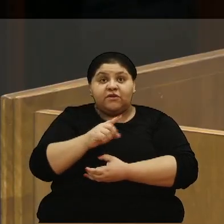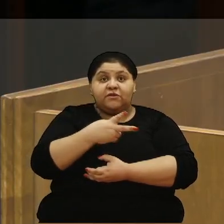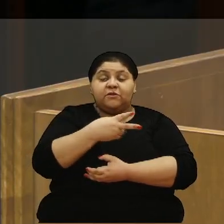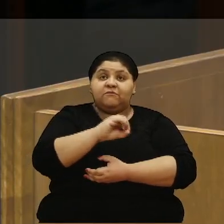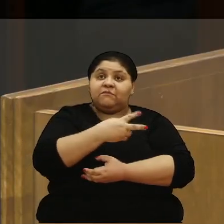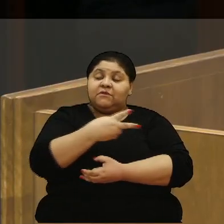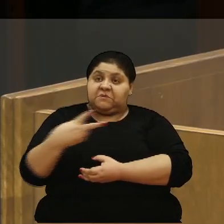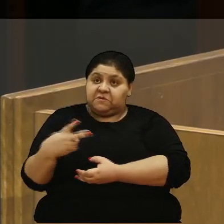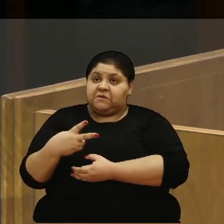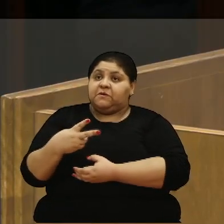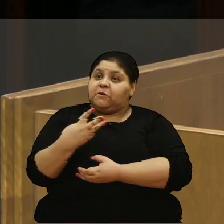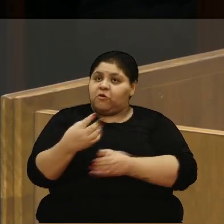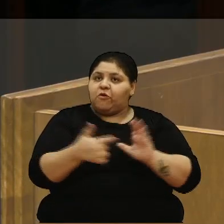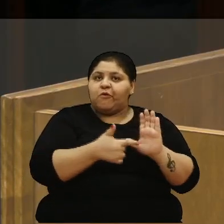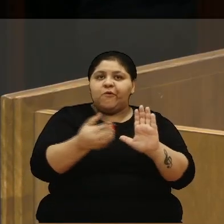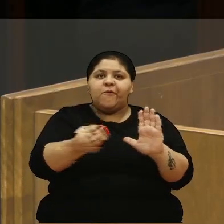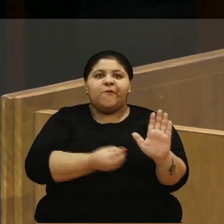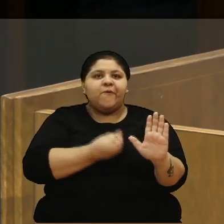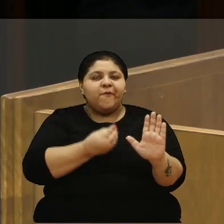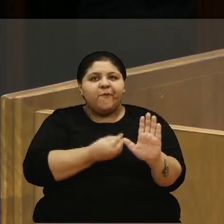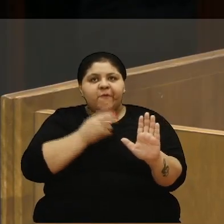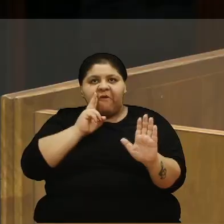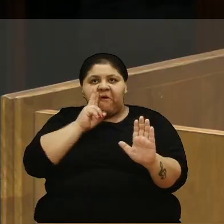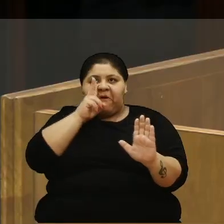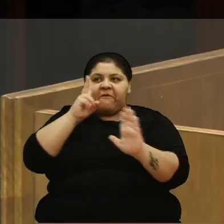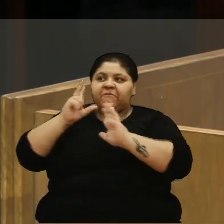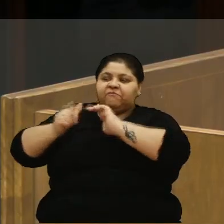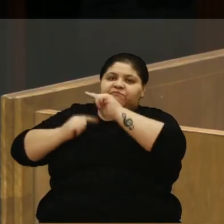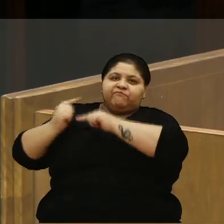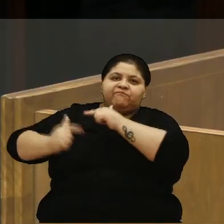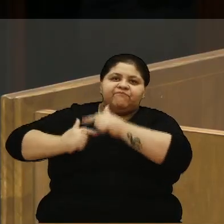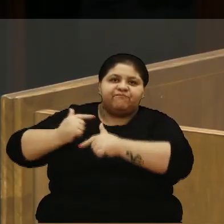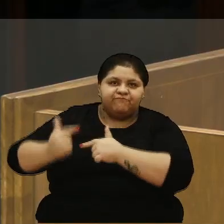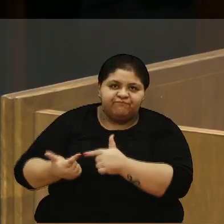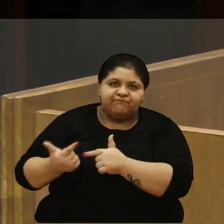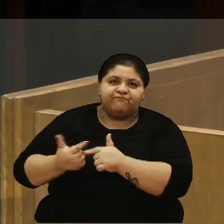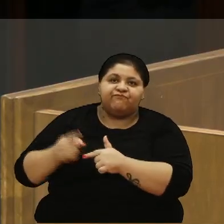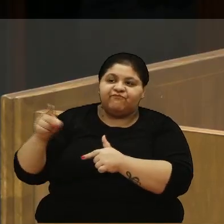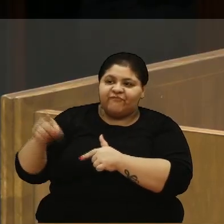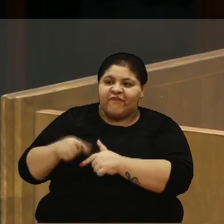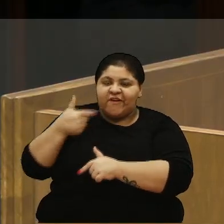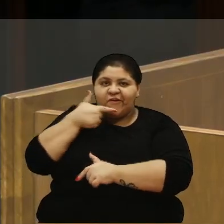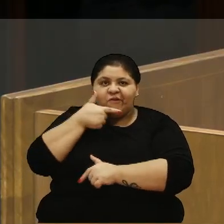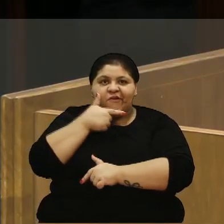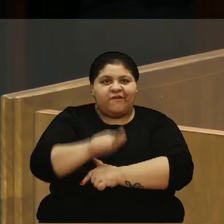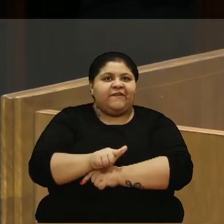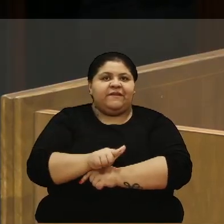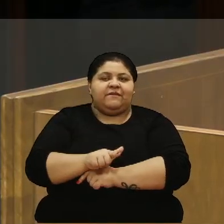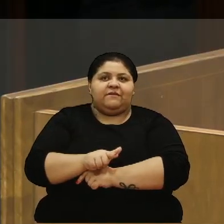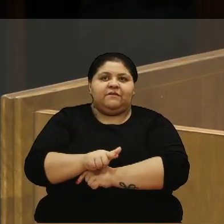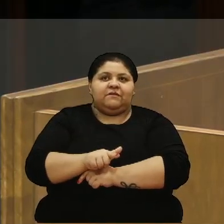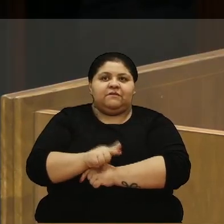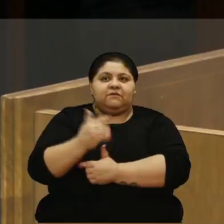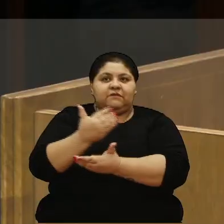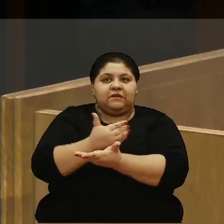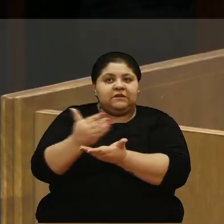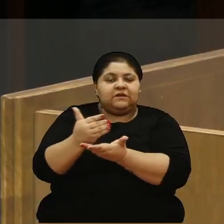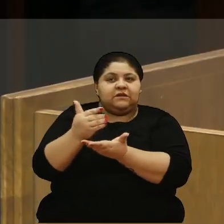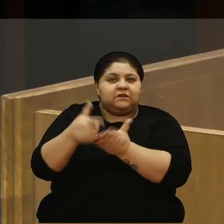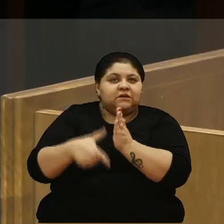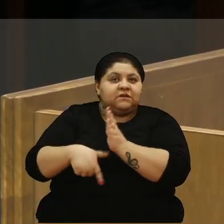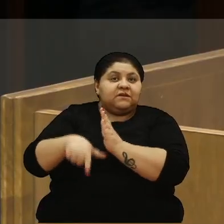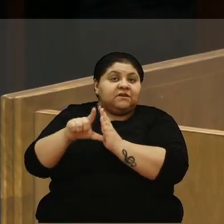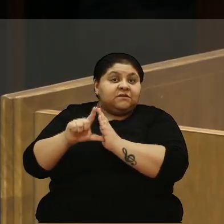Uma demonstração viva da força da nossa tradição. Essa conquista, no entanto, começou muito antes